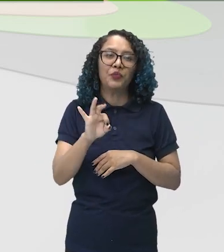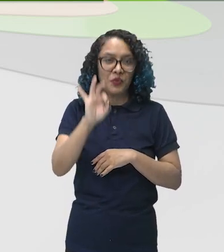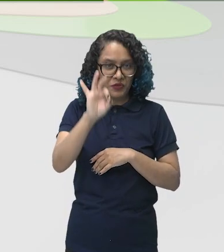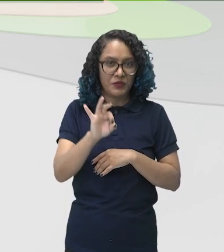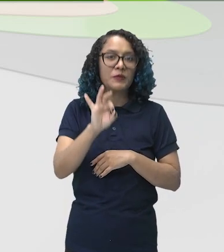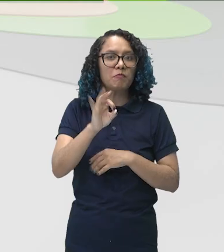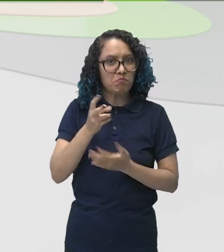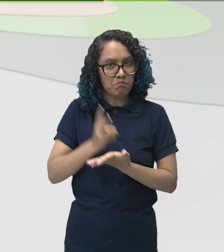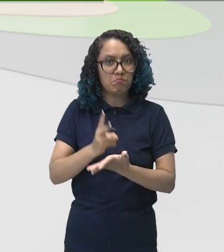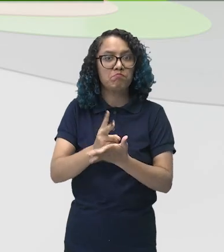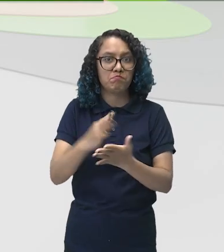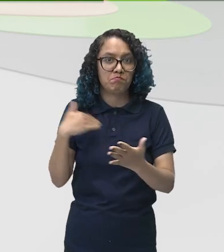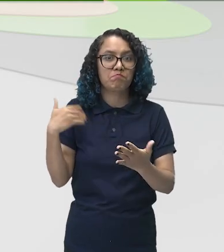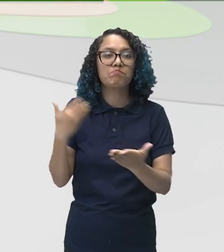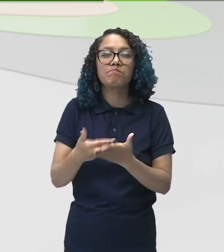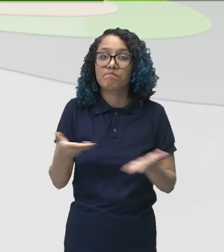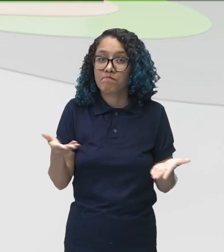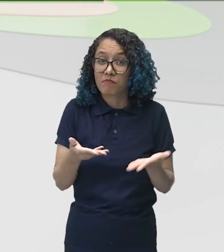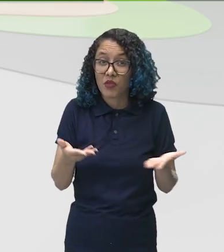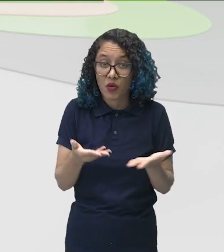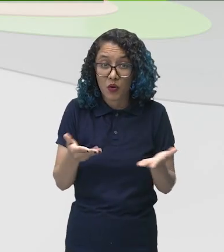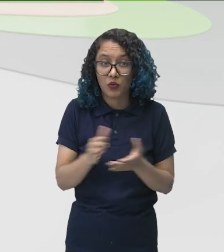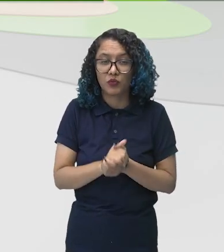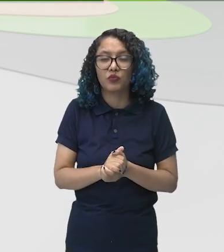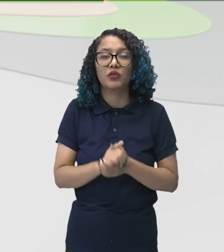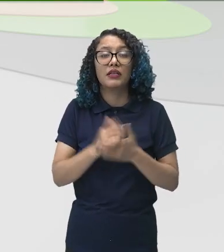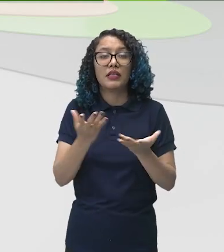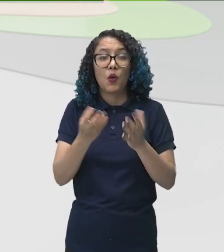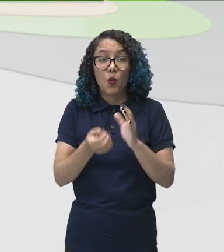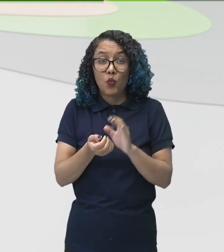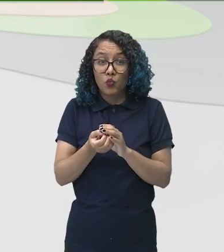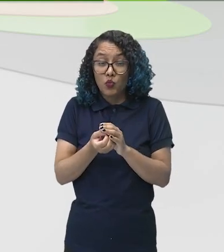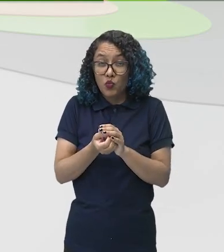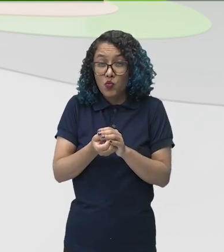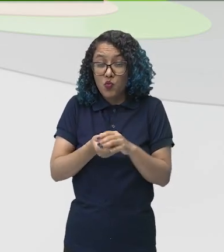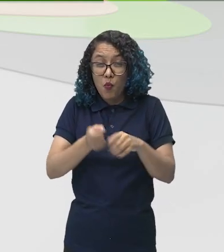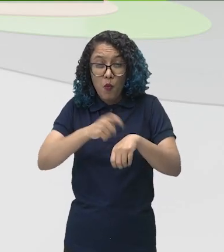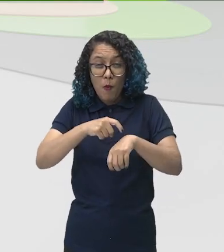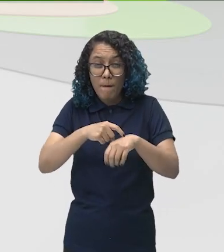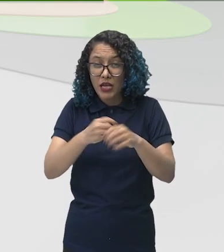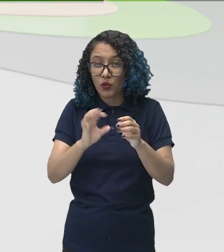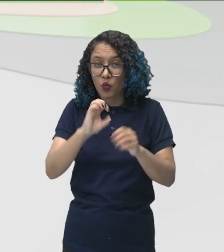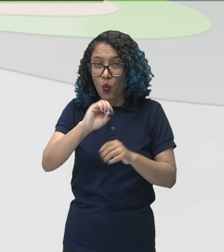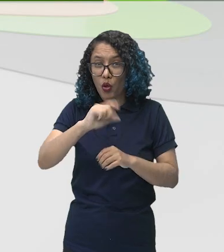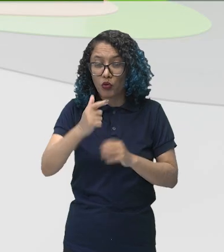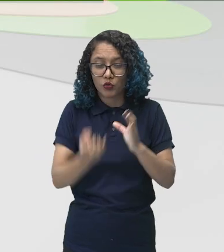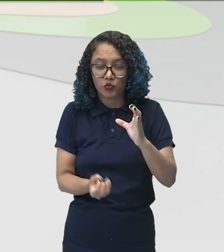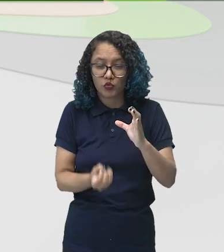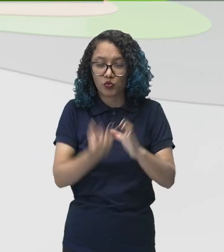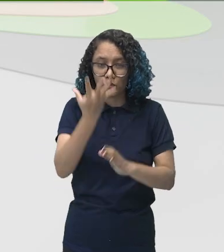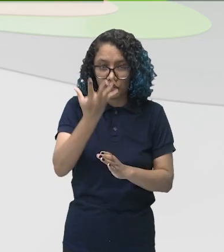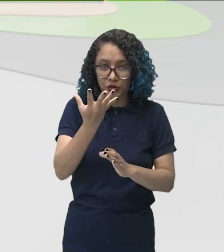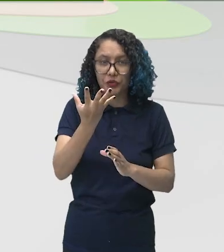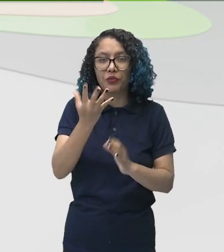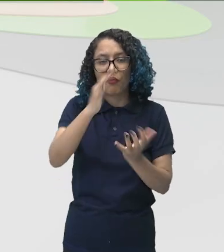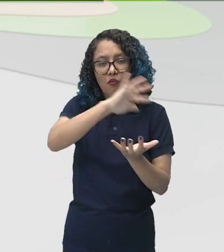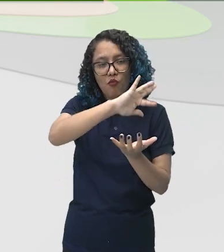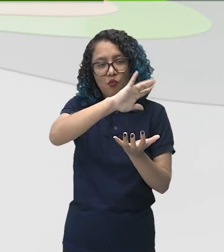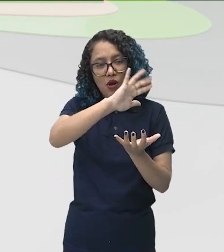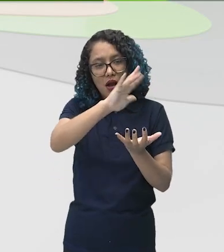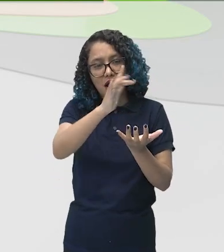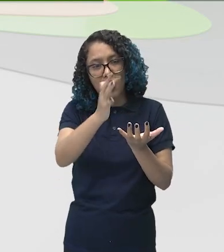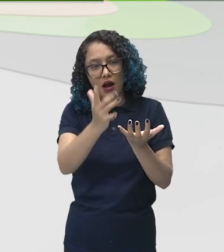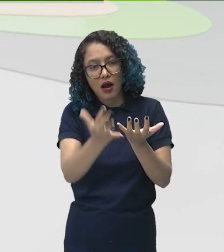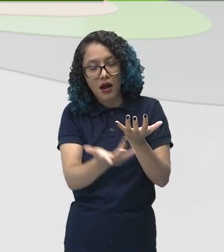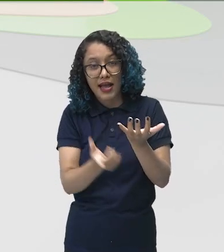3,4%? Ainda, desde que o oxigênio surgiu na nossa atmosfera, ou seja, que essa camada de gases que